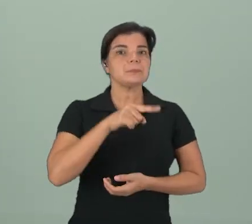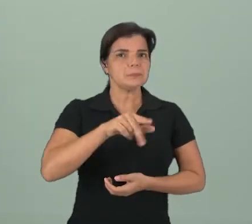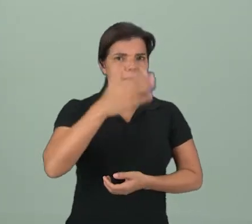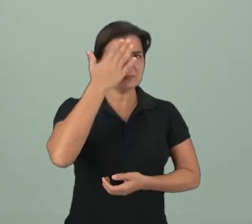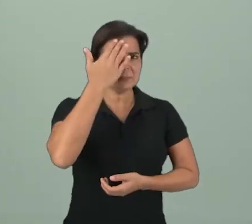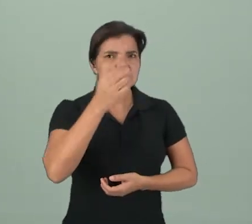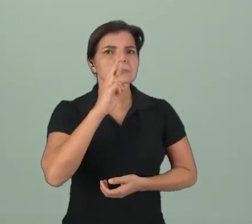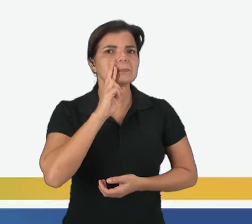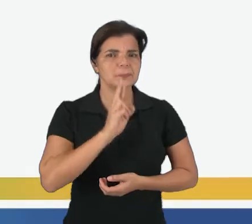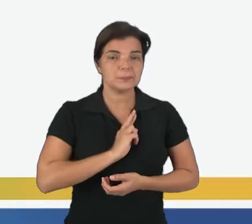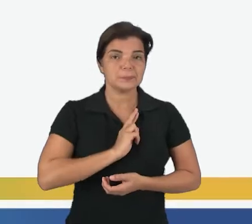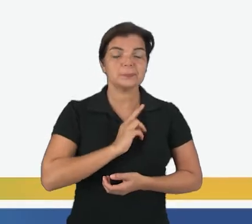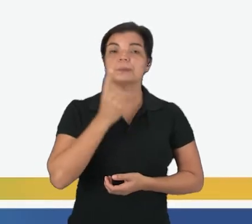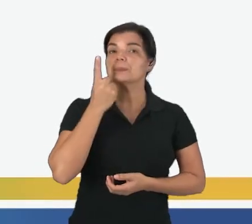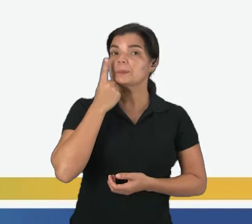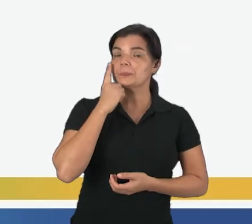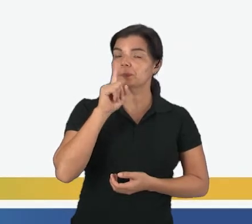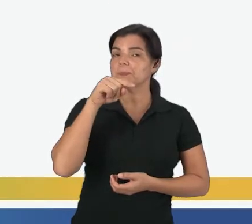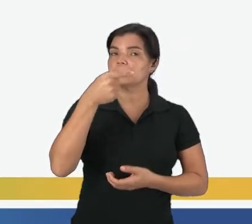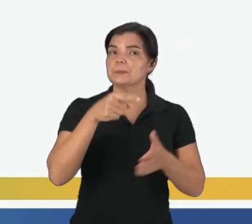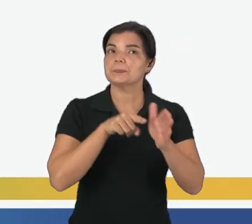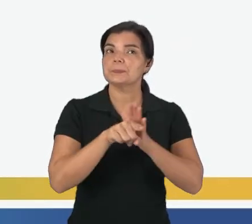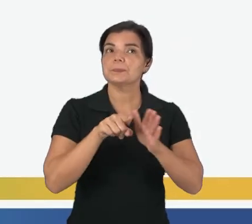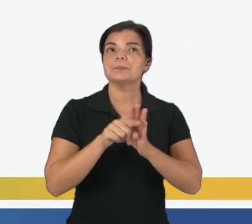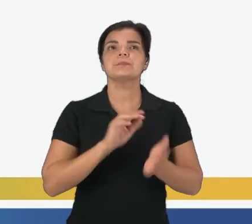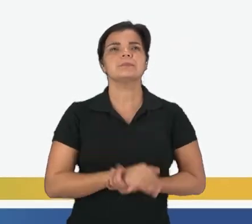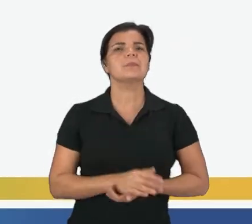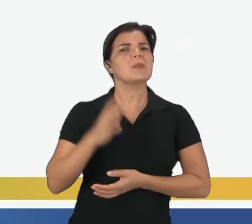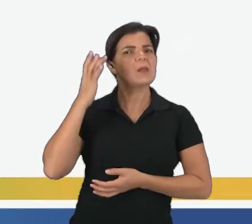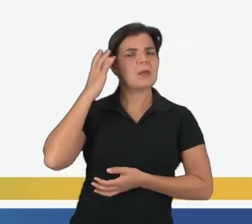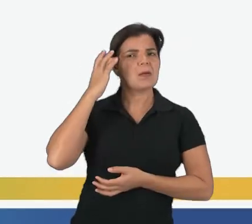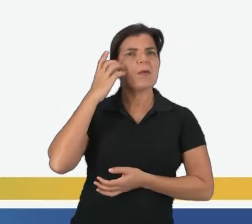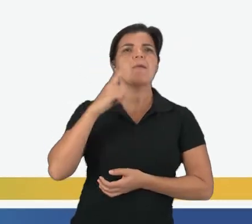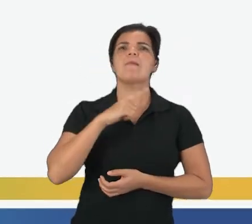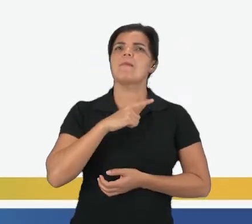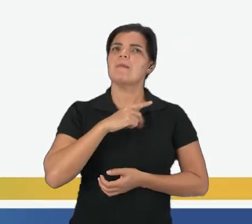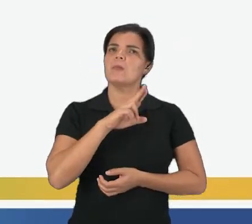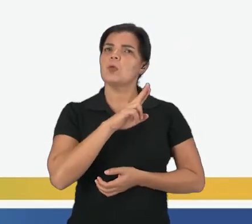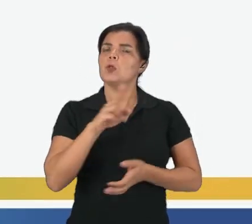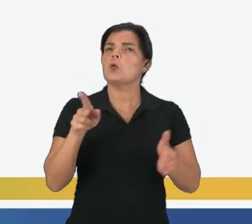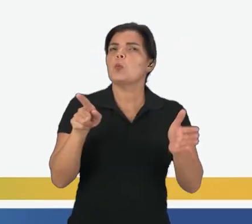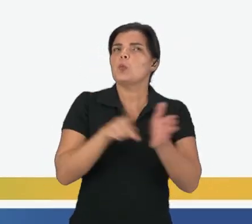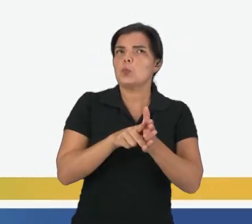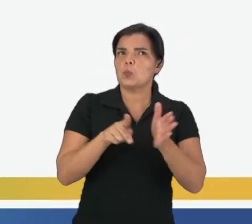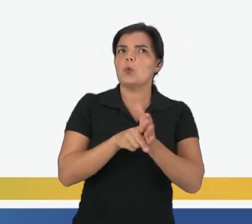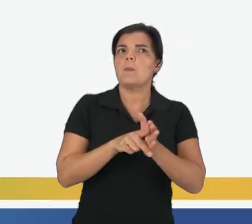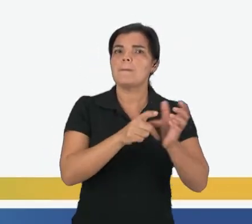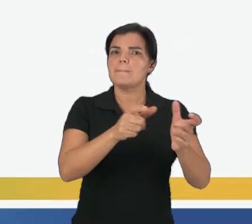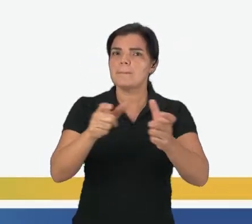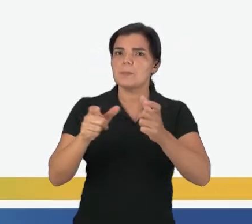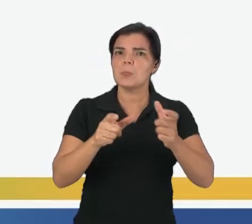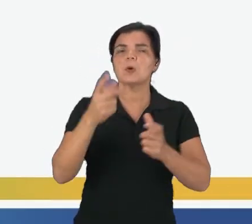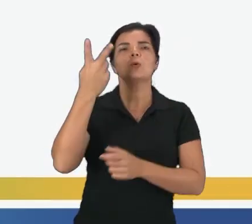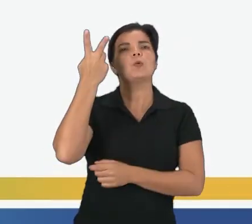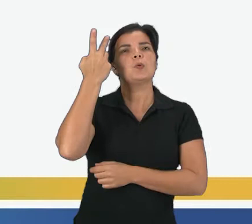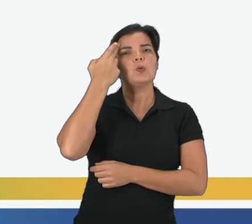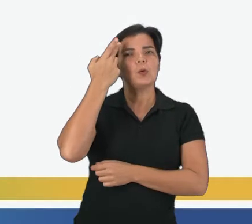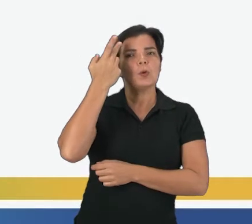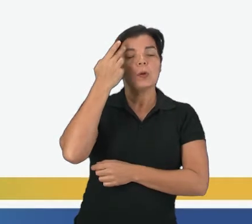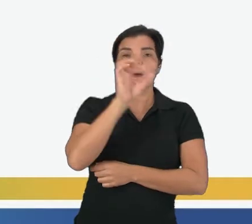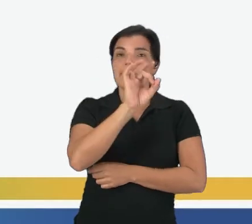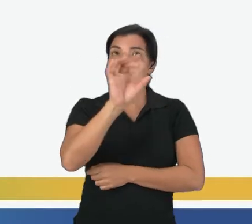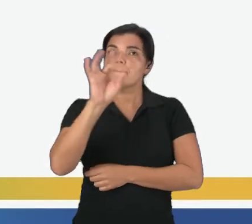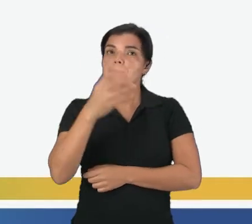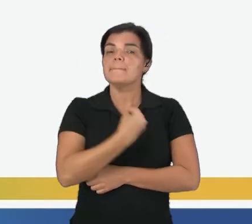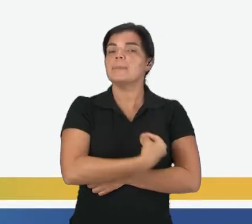saberia me responder? Vamos a uma próxima pergunta. Será que tem um nome específico